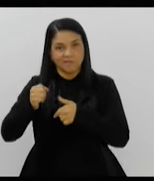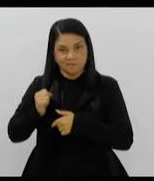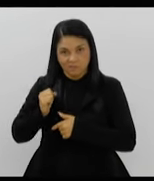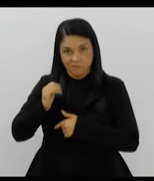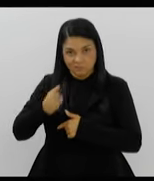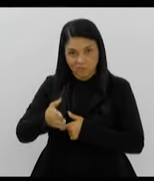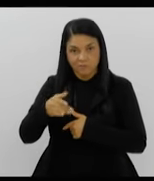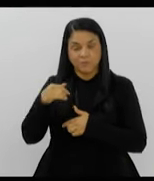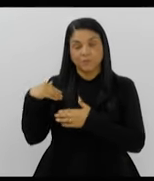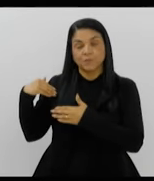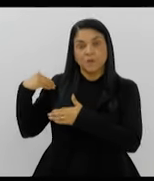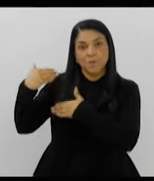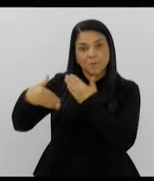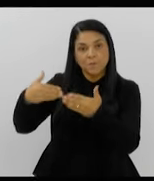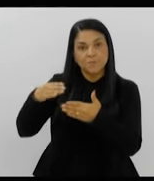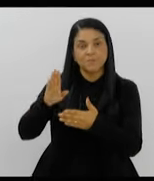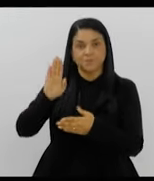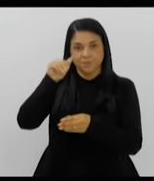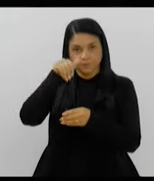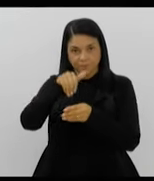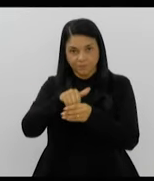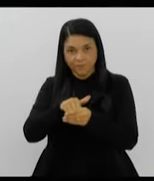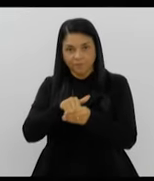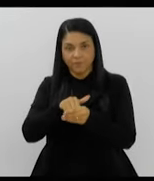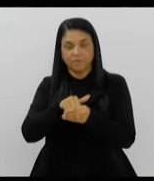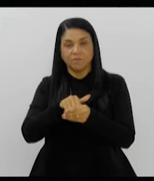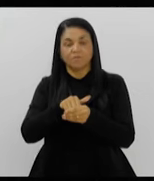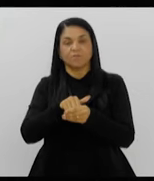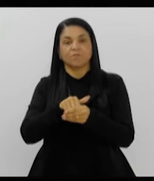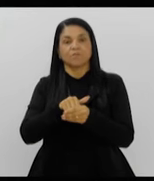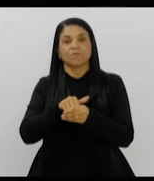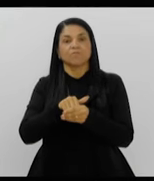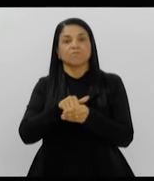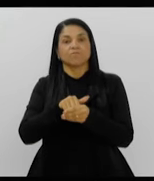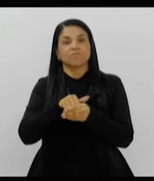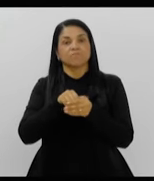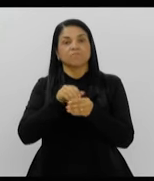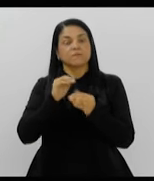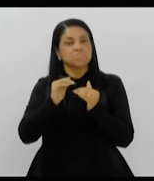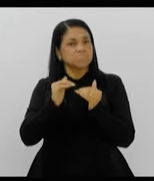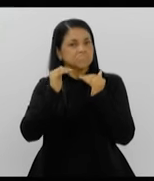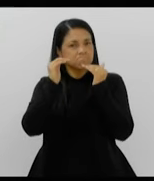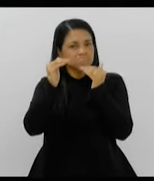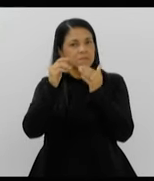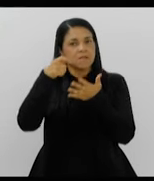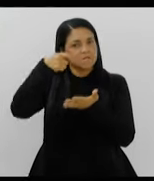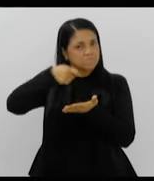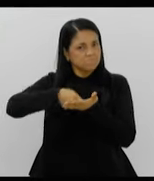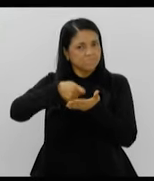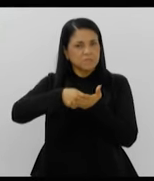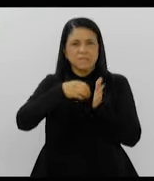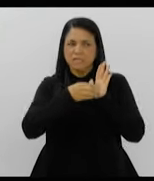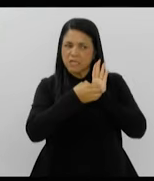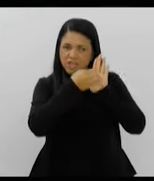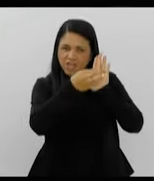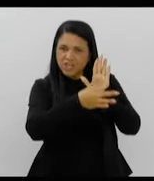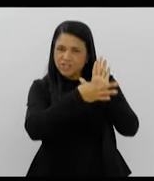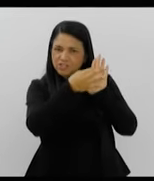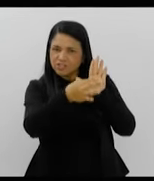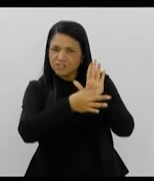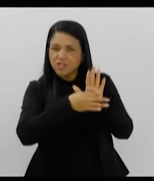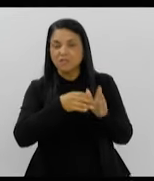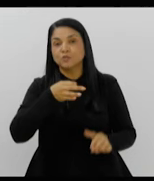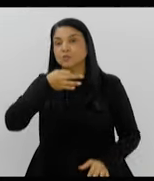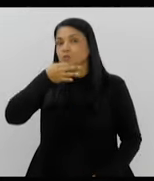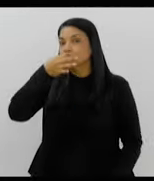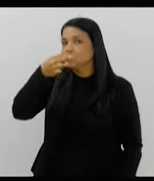E o processo eleitoral, por certo, e principalmente o processo eleitoral majoritário, ele é muito duro, com críticas, com